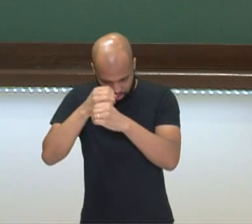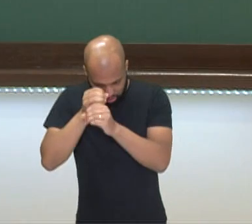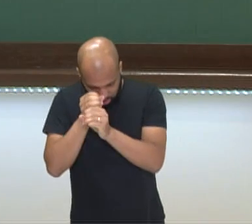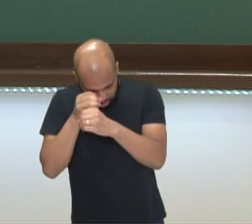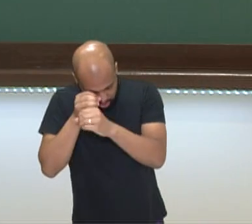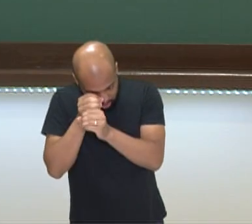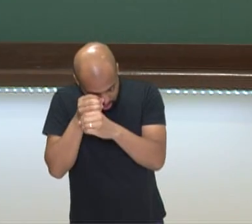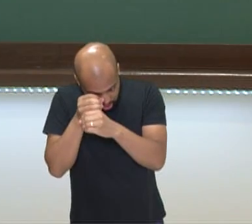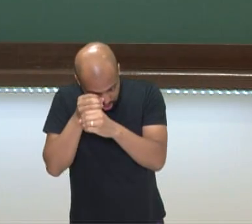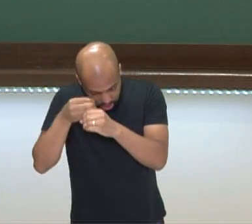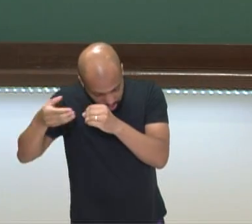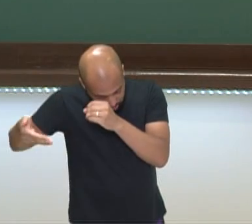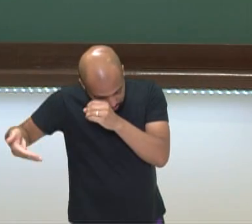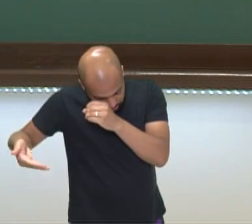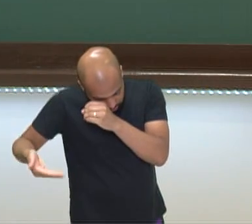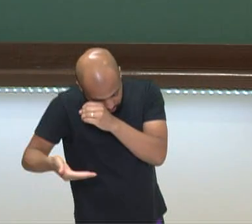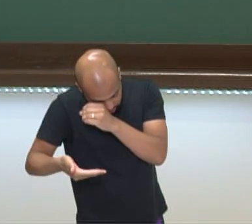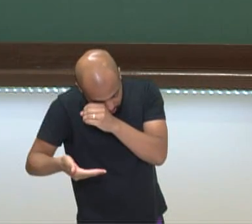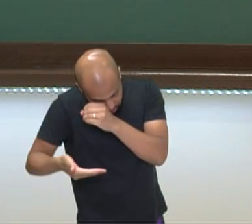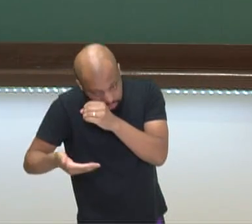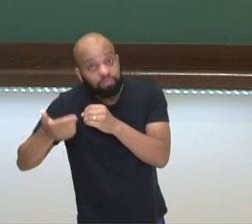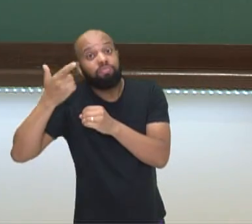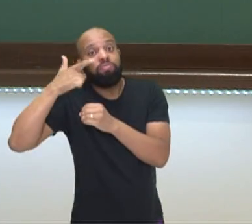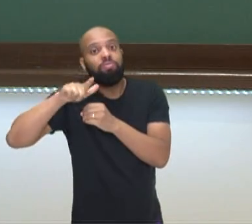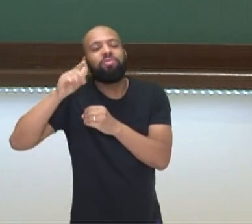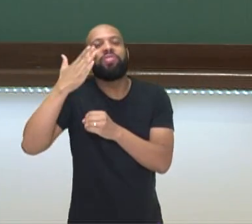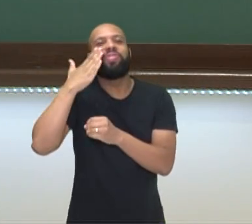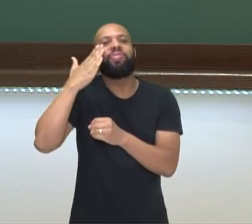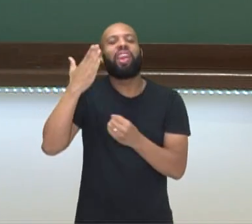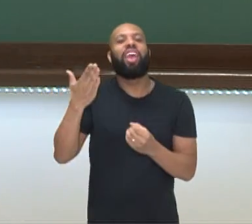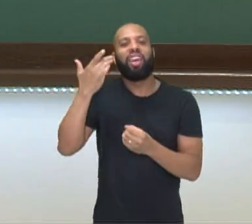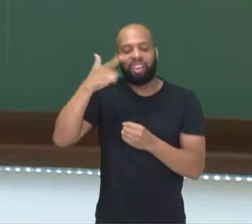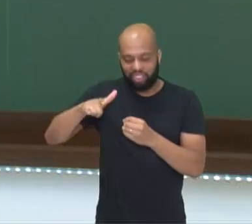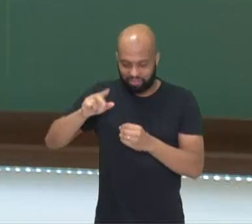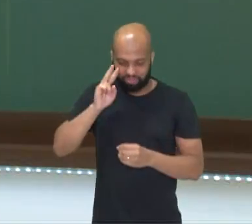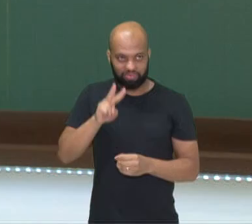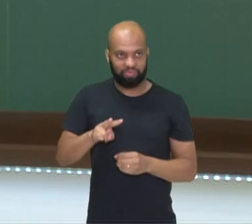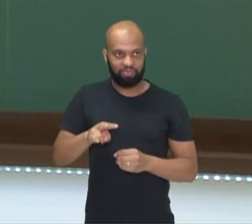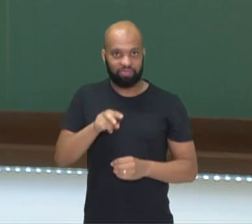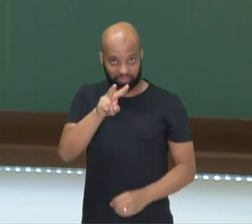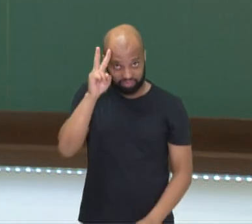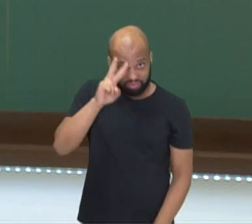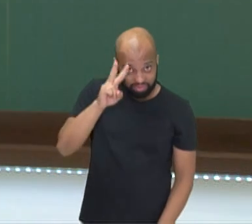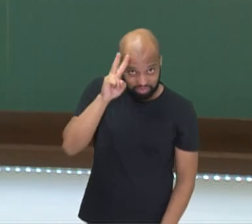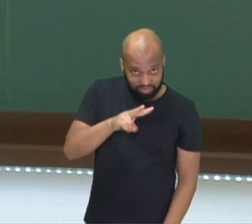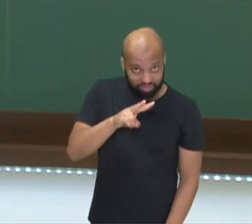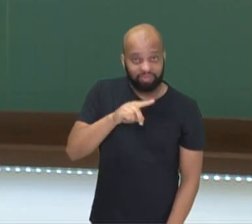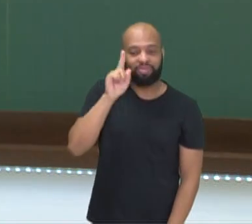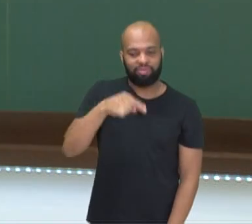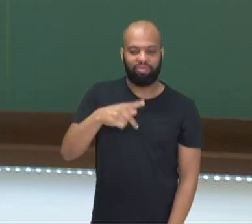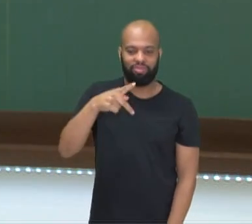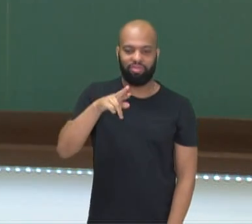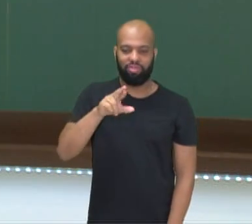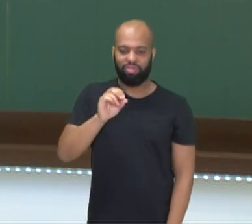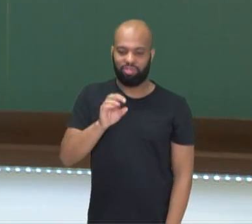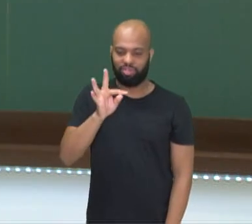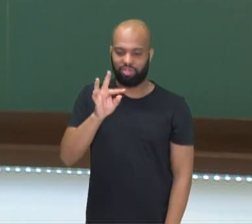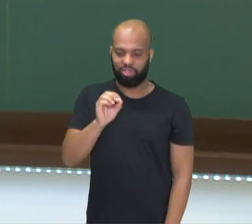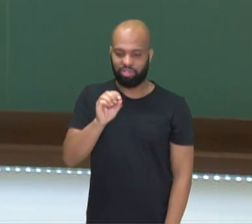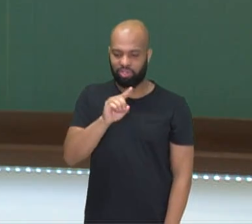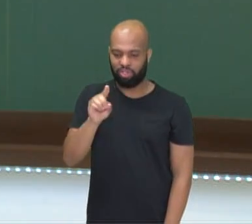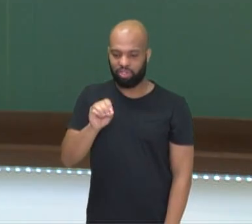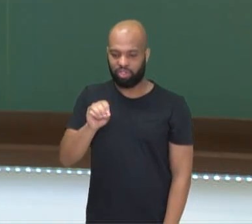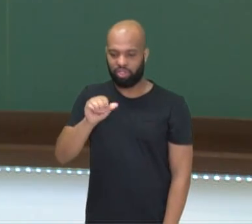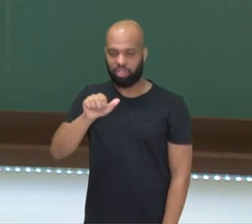instrumento microscópio para fazer a observação desses seres muito pequenos. Você lembra disso? Você lembra a diferença do